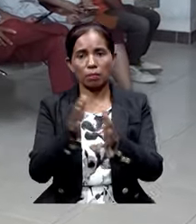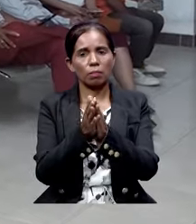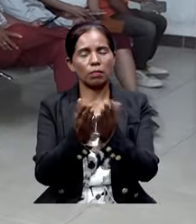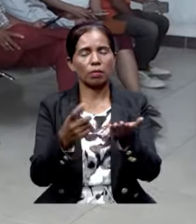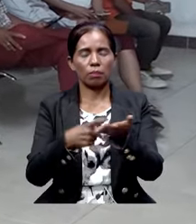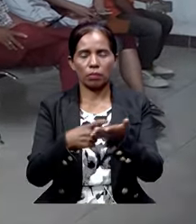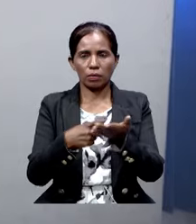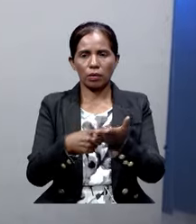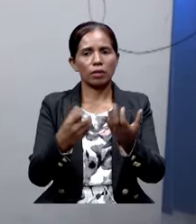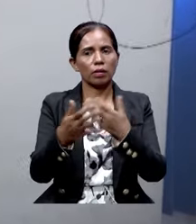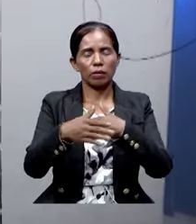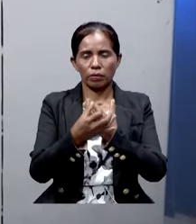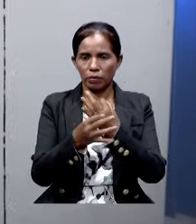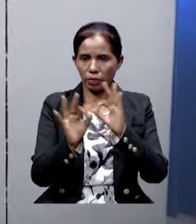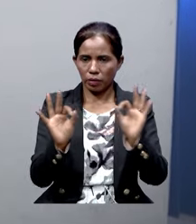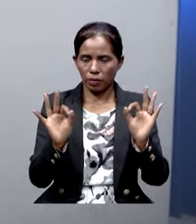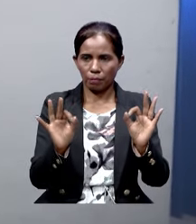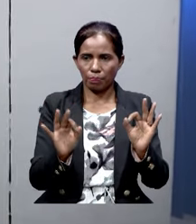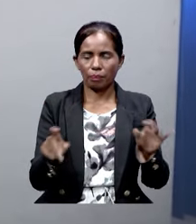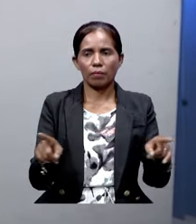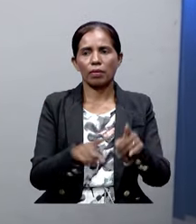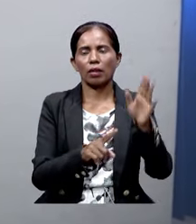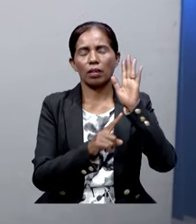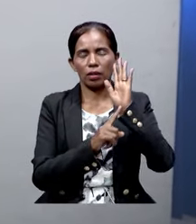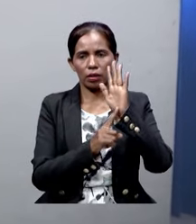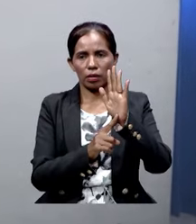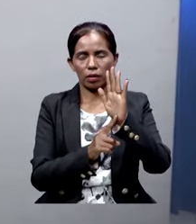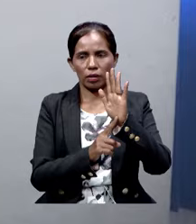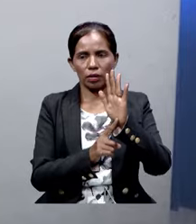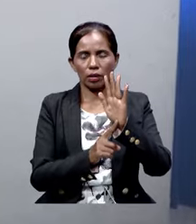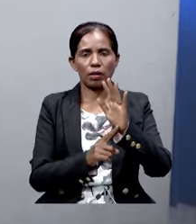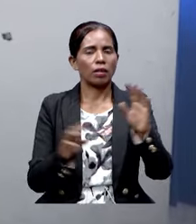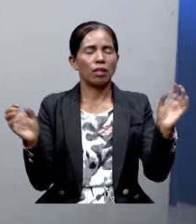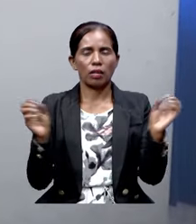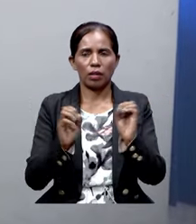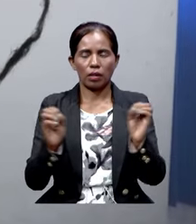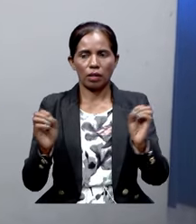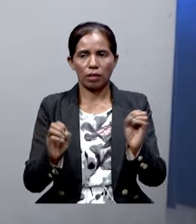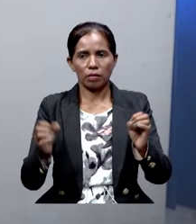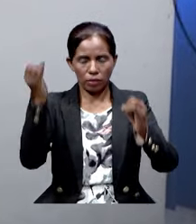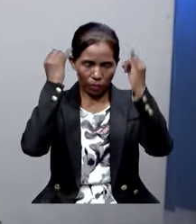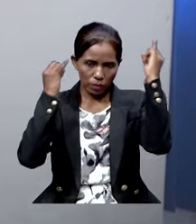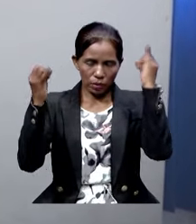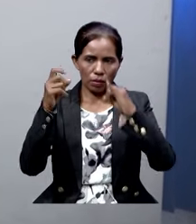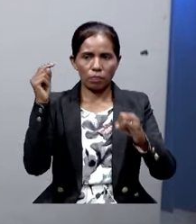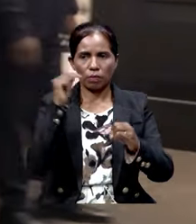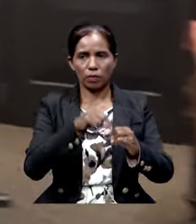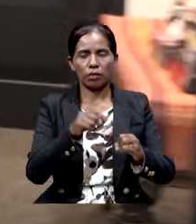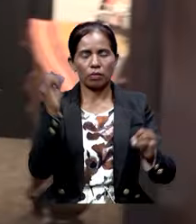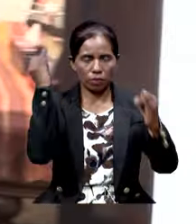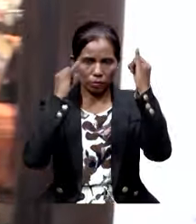passaporte roto. Hanesan aviso nebe taka saito na laos informação falsa, informação